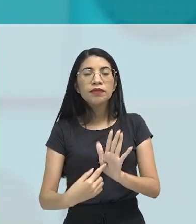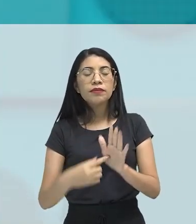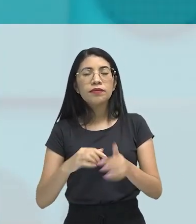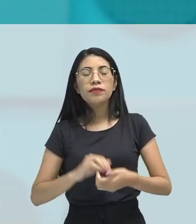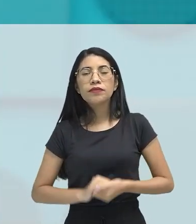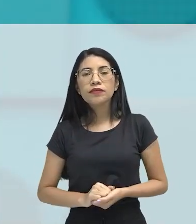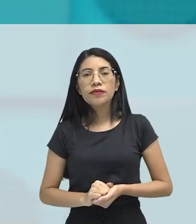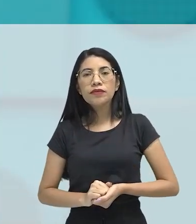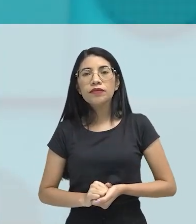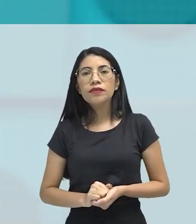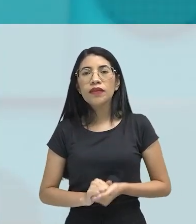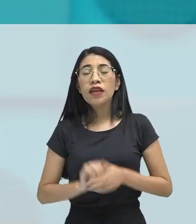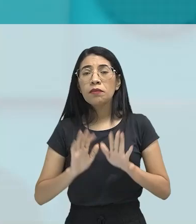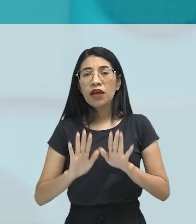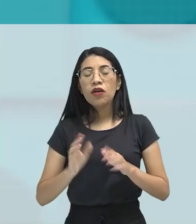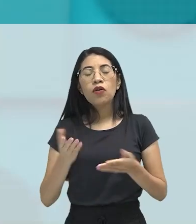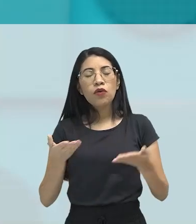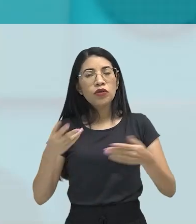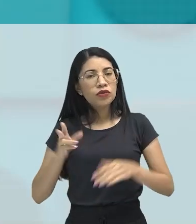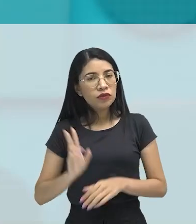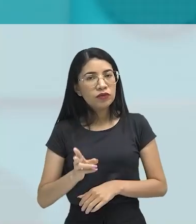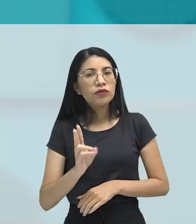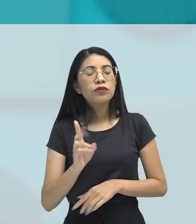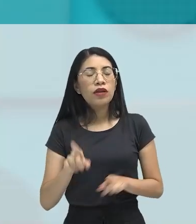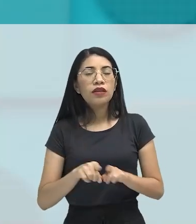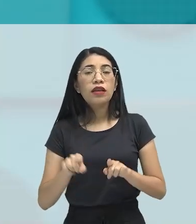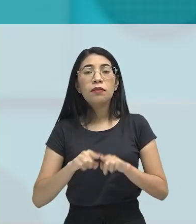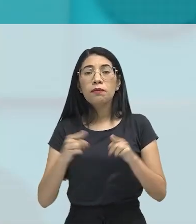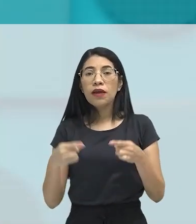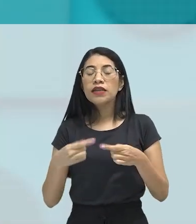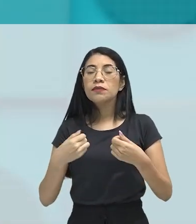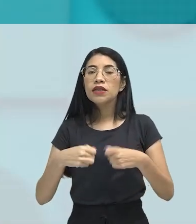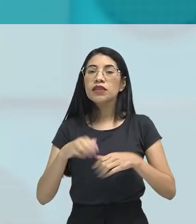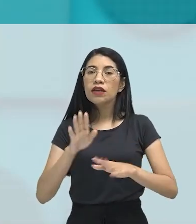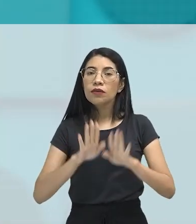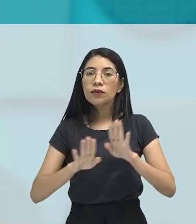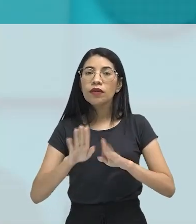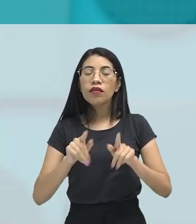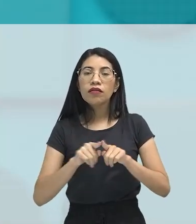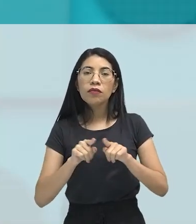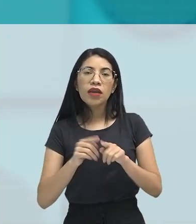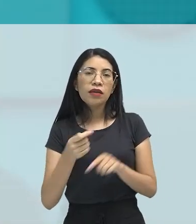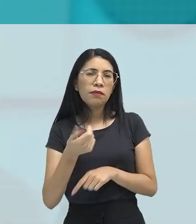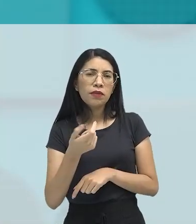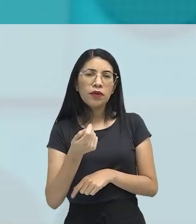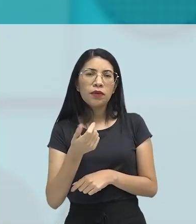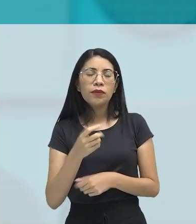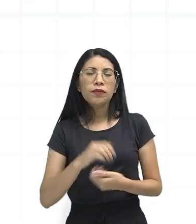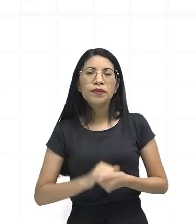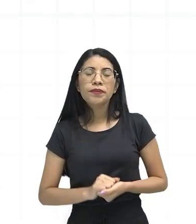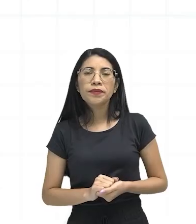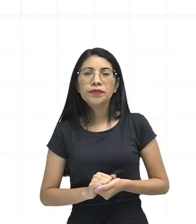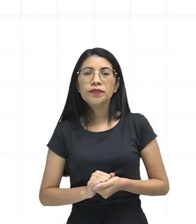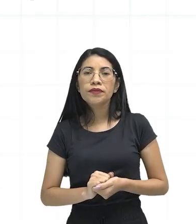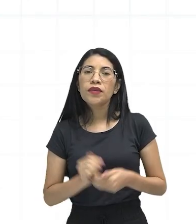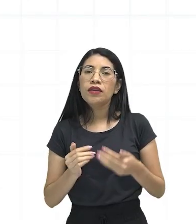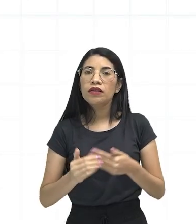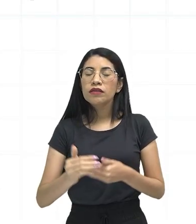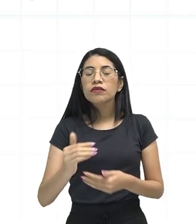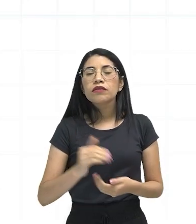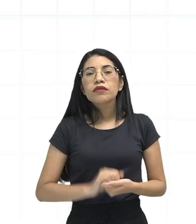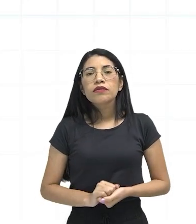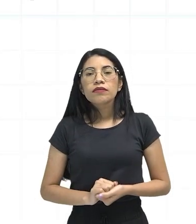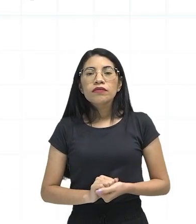os espetáculos. Não que hoje não aconteça, acontece, mas com bem menos frequência, tá bom? Prosseguindo na